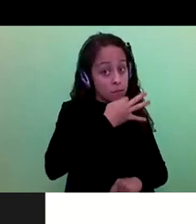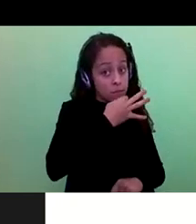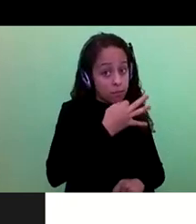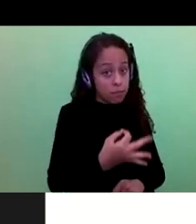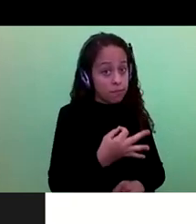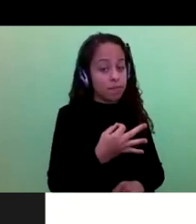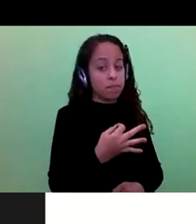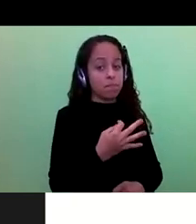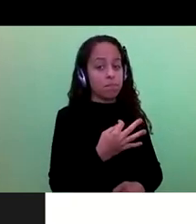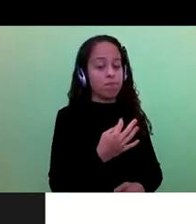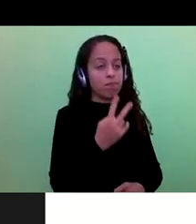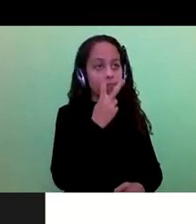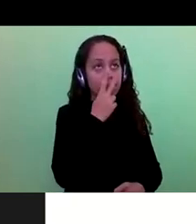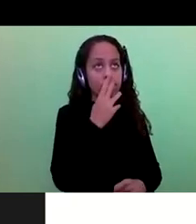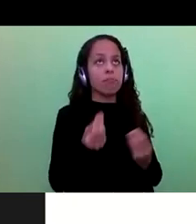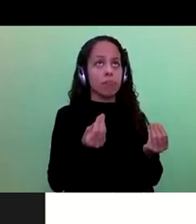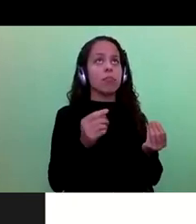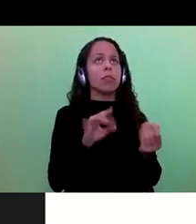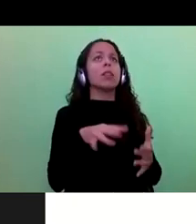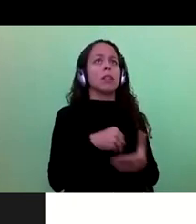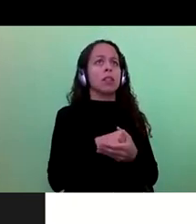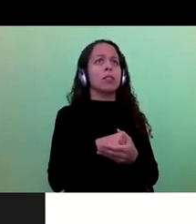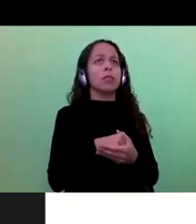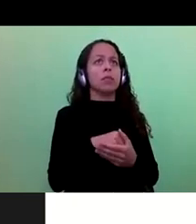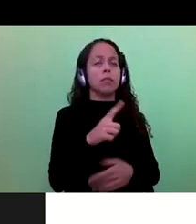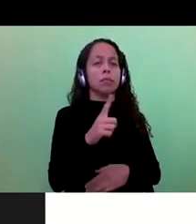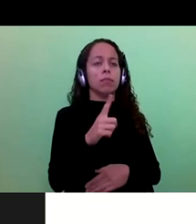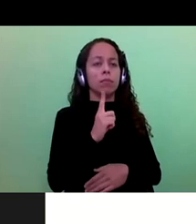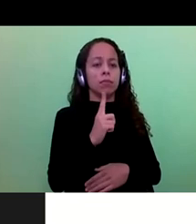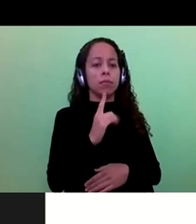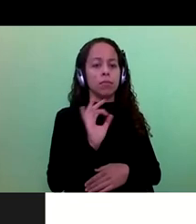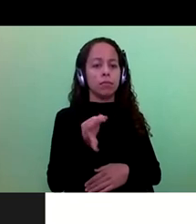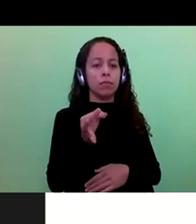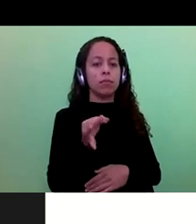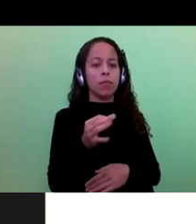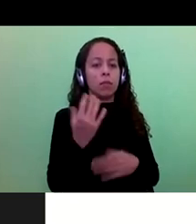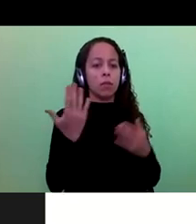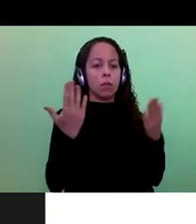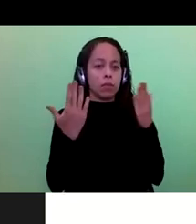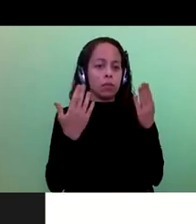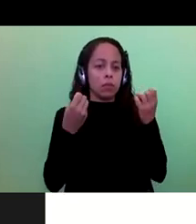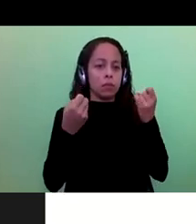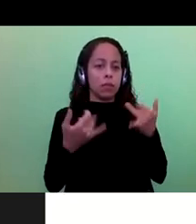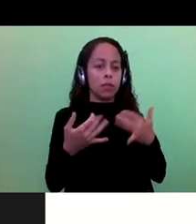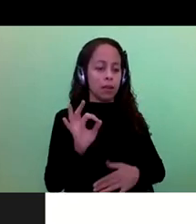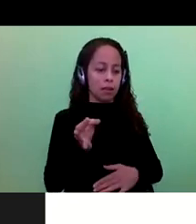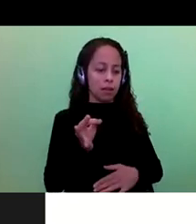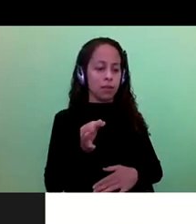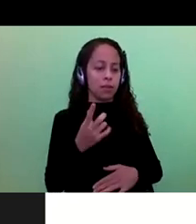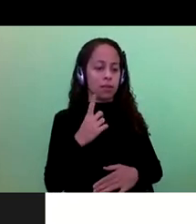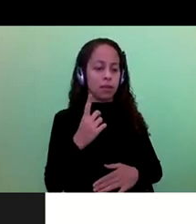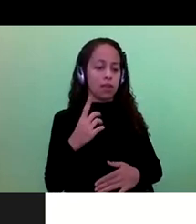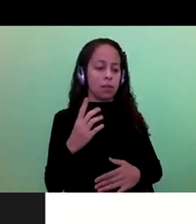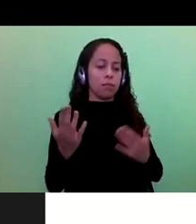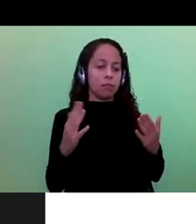isso, de algum modo, está garantido na relação e na